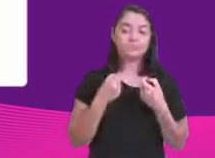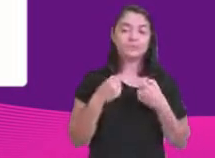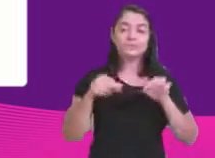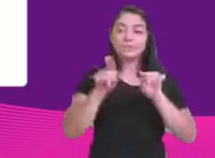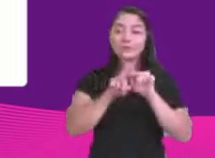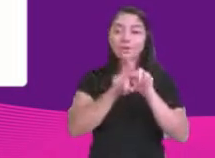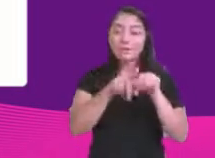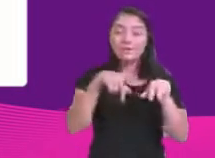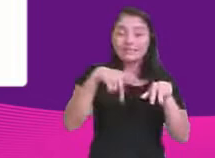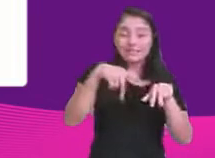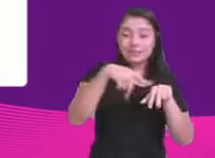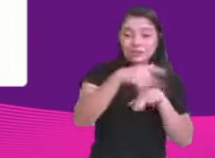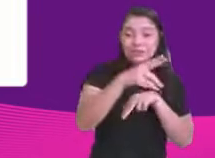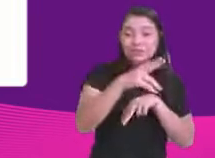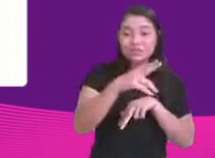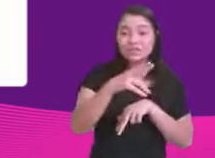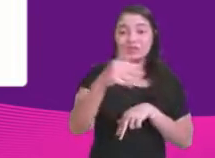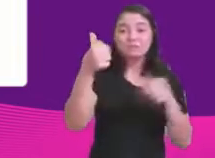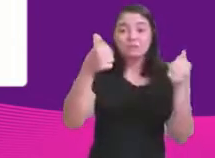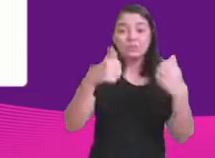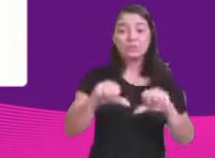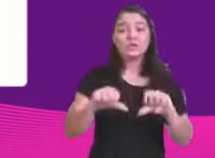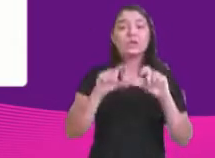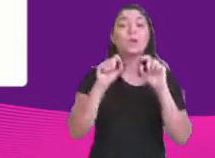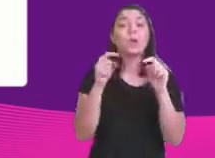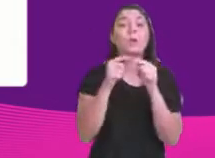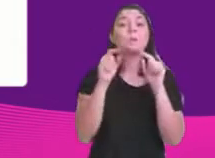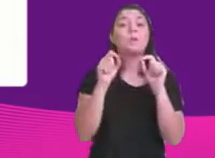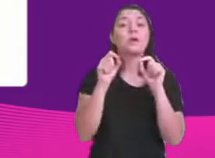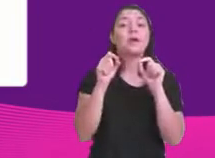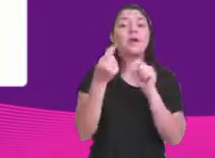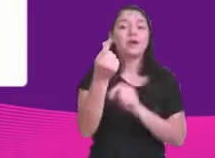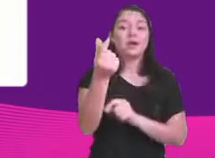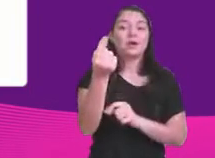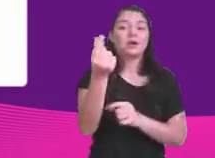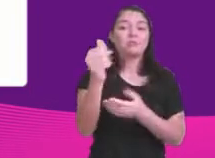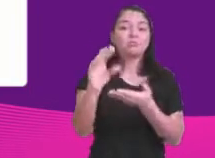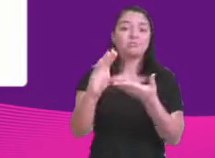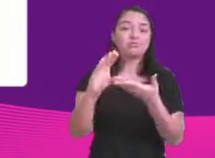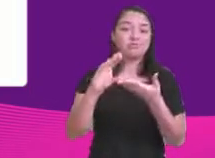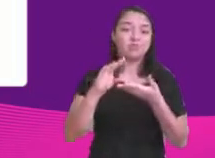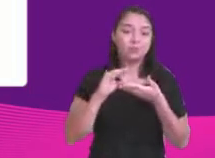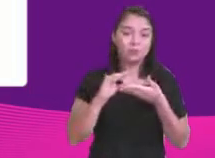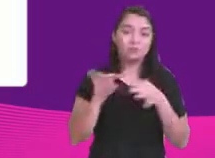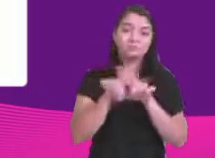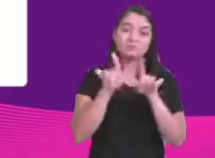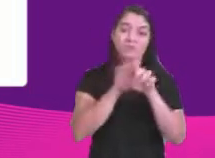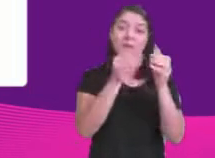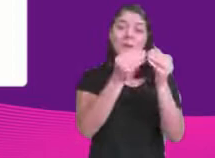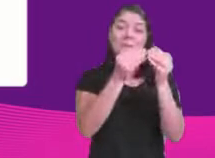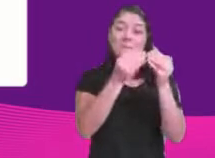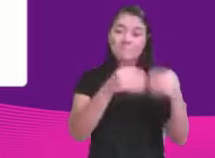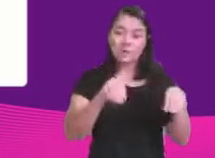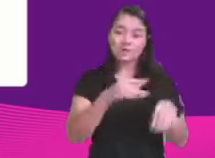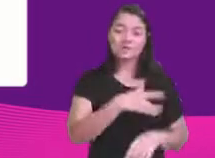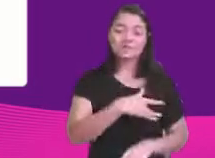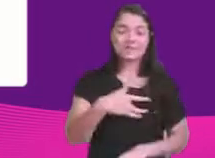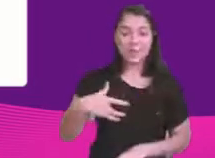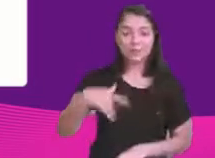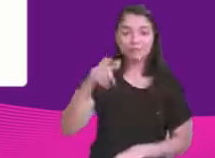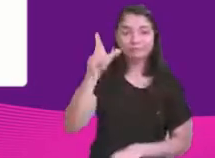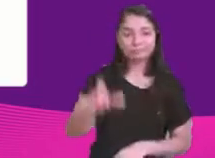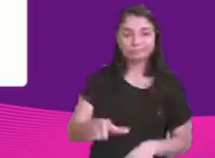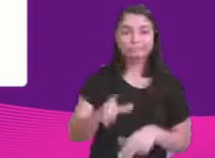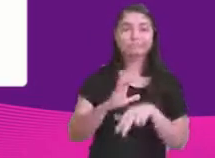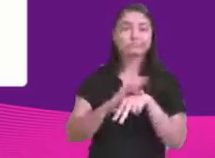executada significa mais custos e significa também um grande prejuízo para a saúde do paciente.